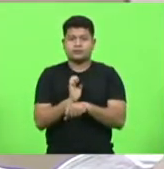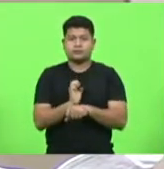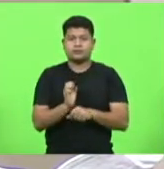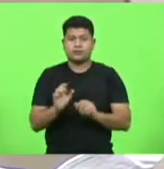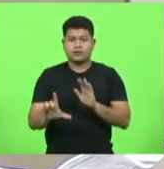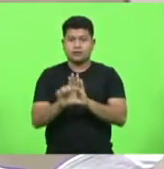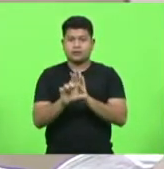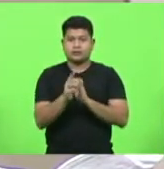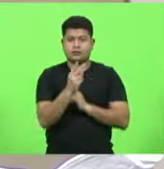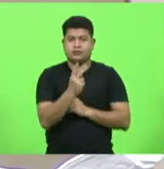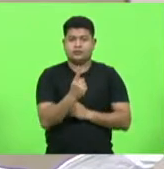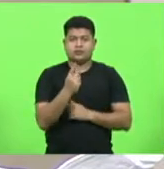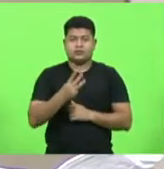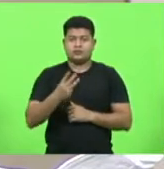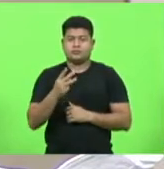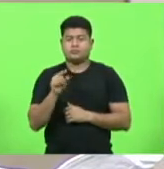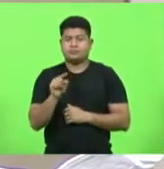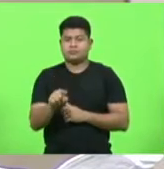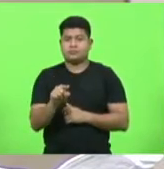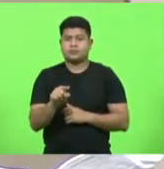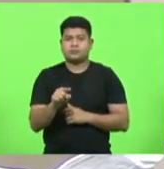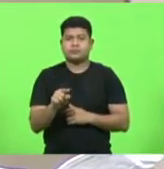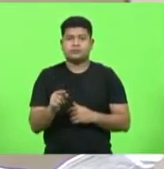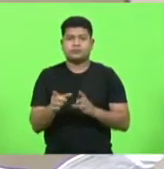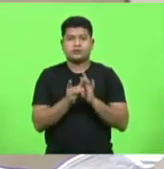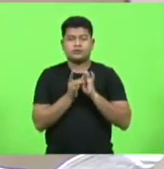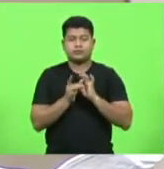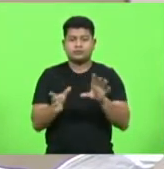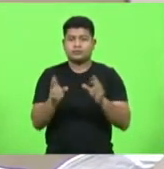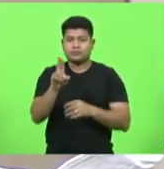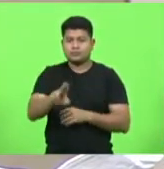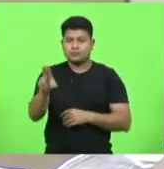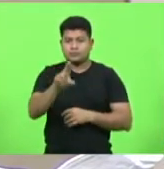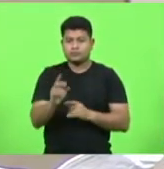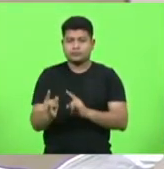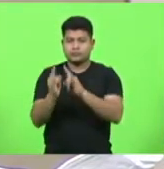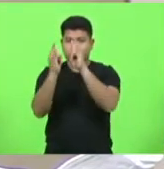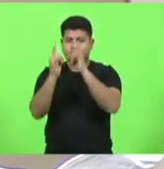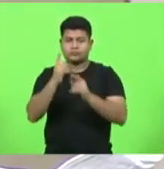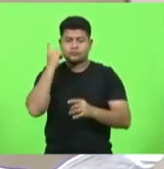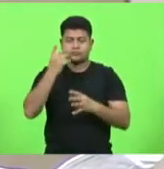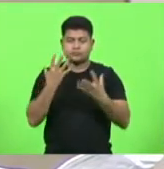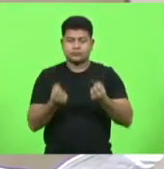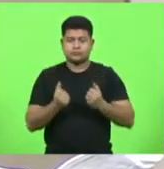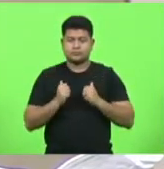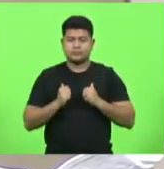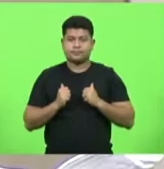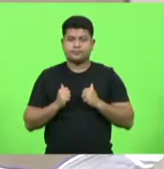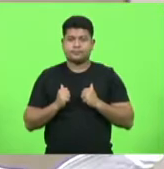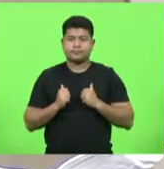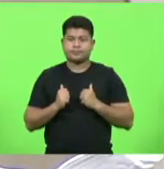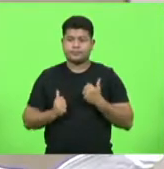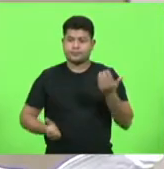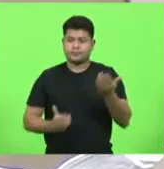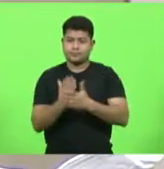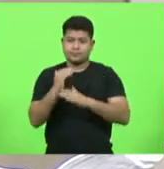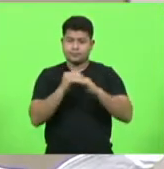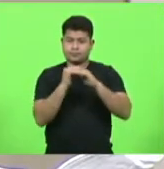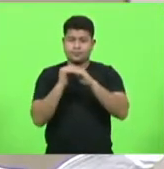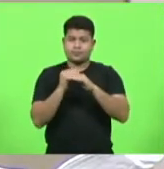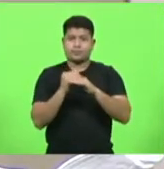13.360/2005, que autoriza a cessão de uso de imóvel no município de Florianópolis. Deputados que aprovam, permaneçam como se encontram. Aprovado